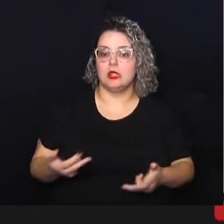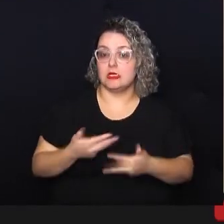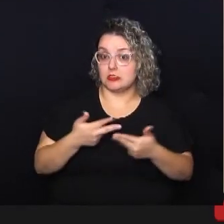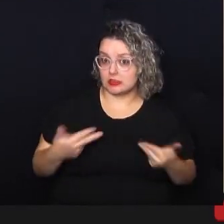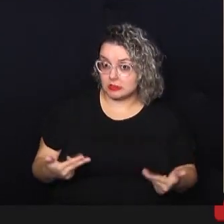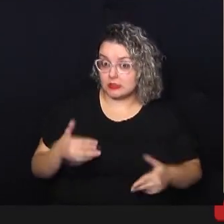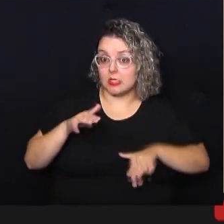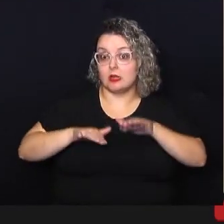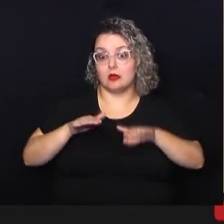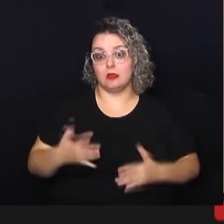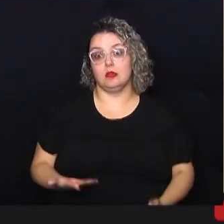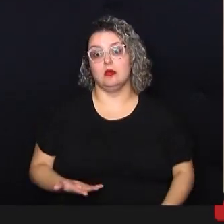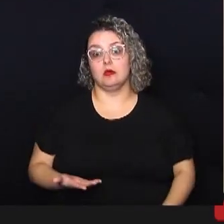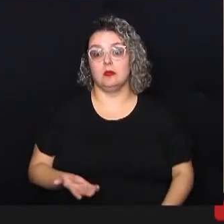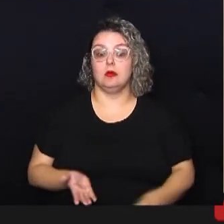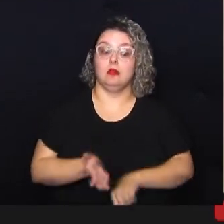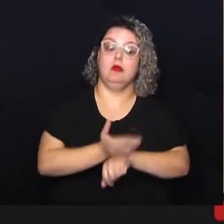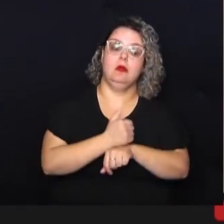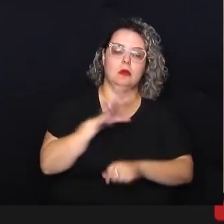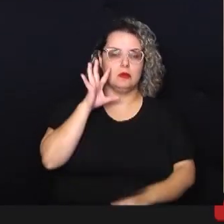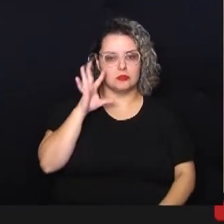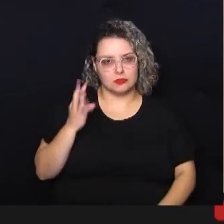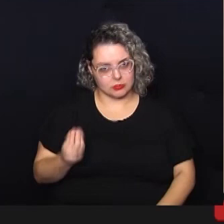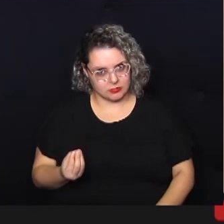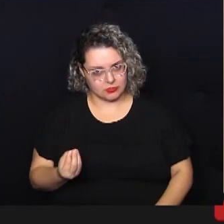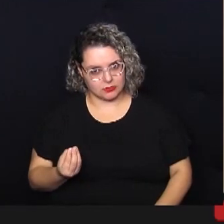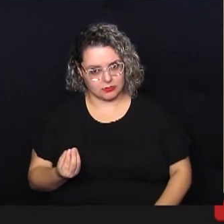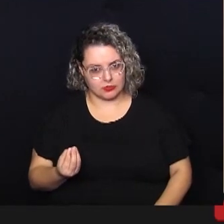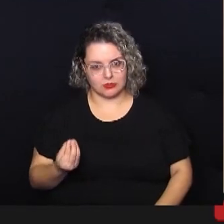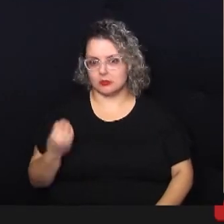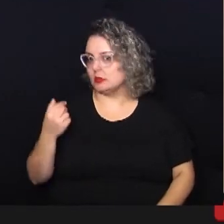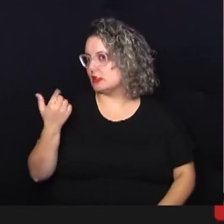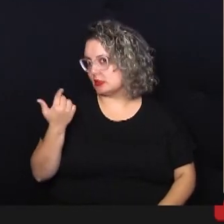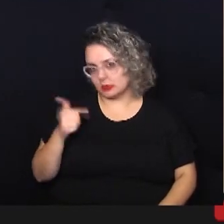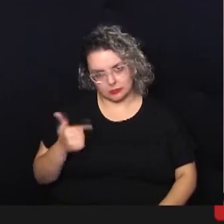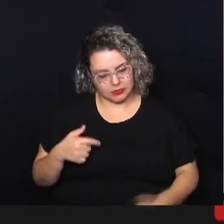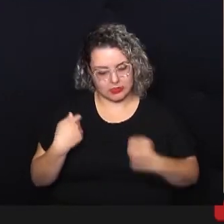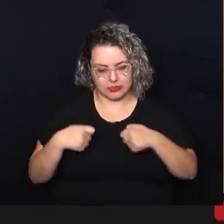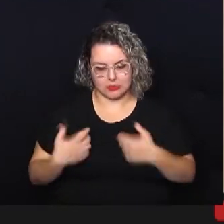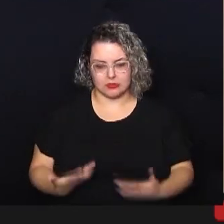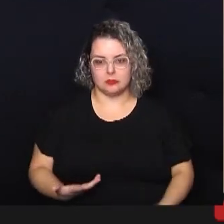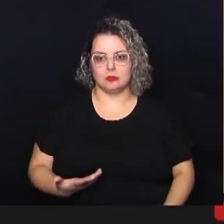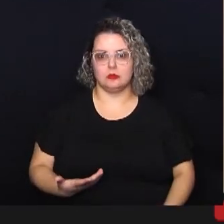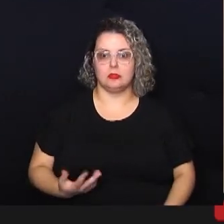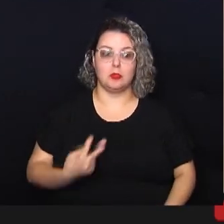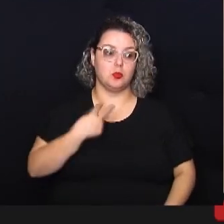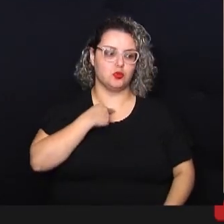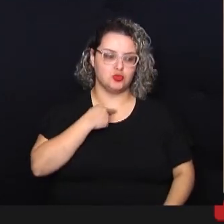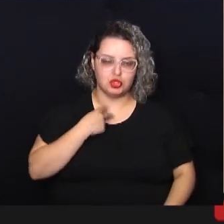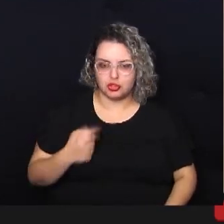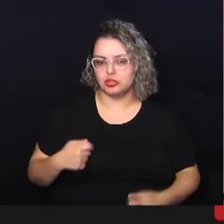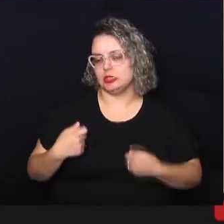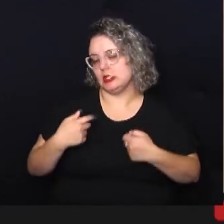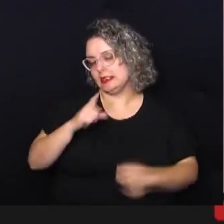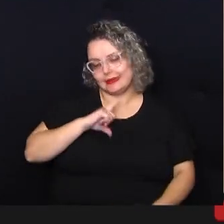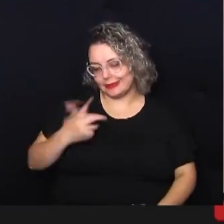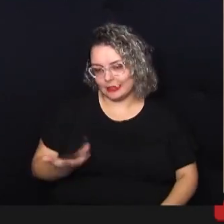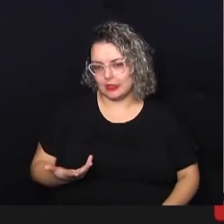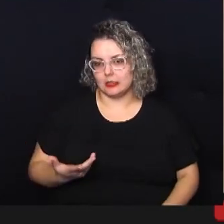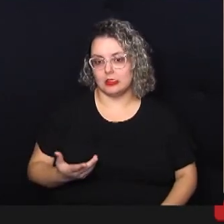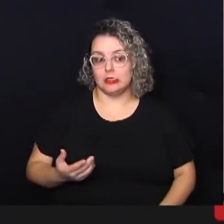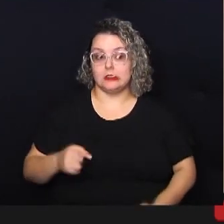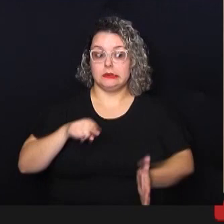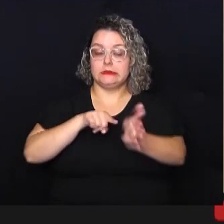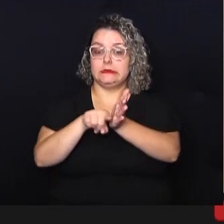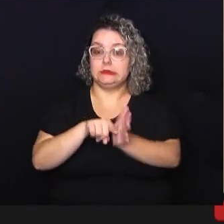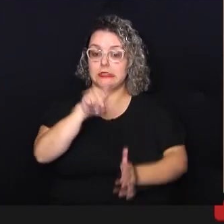muitas vezes antecipam conhecimentos que eles não deveriam ter, né? E que trazem questionamentos. Então, assim, a gente